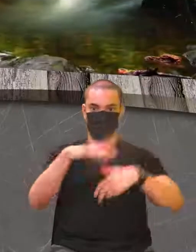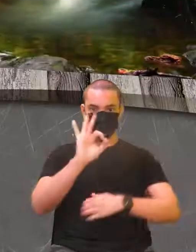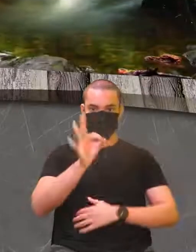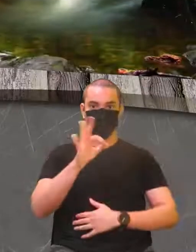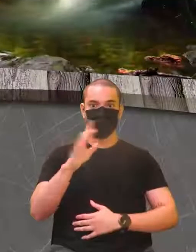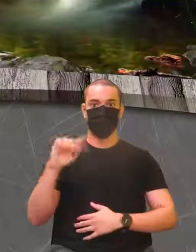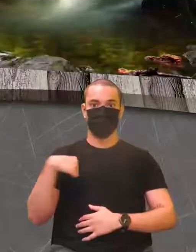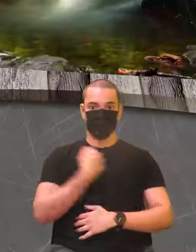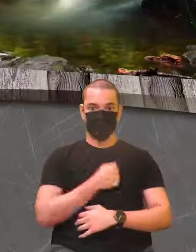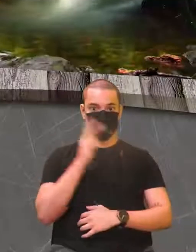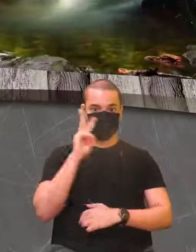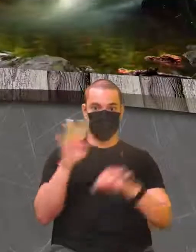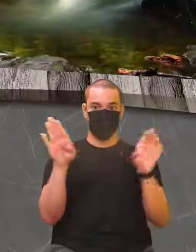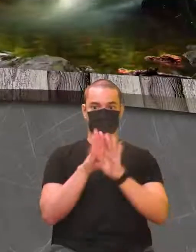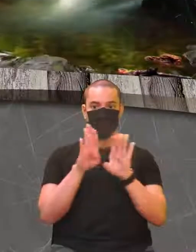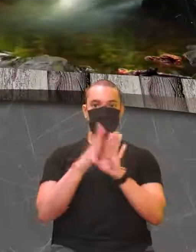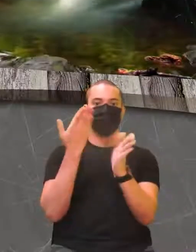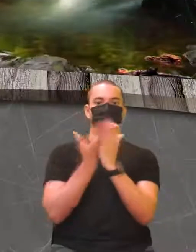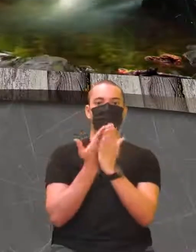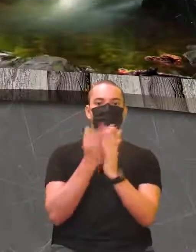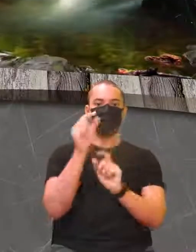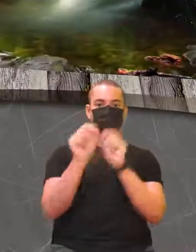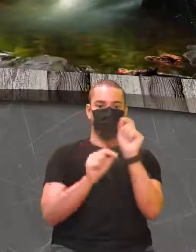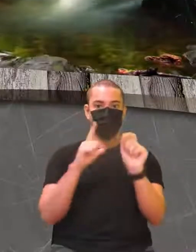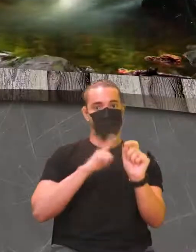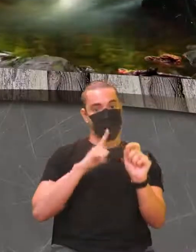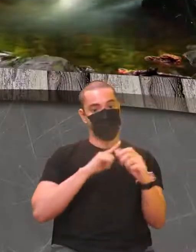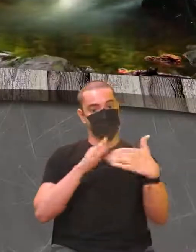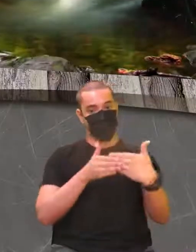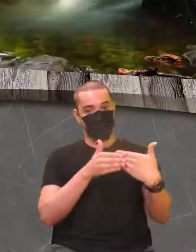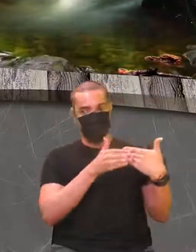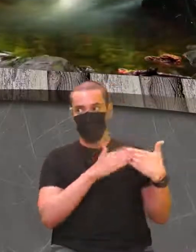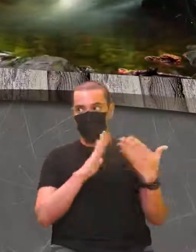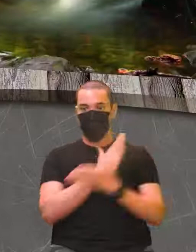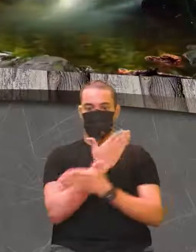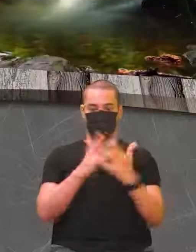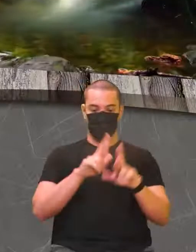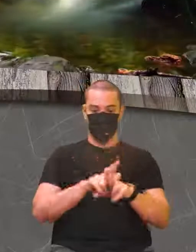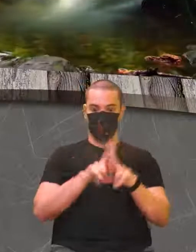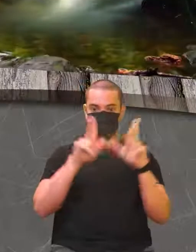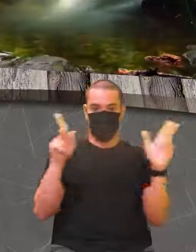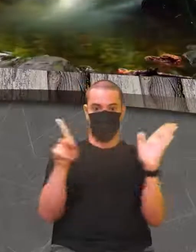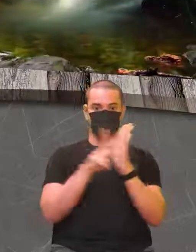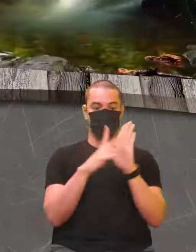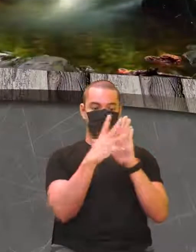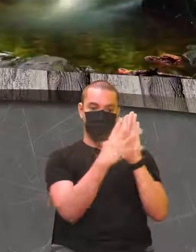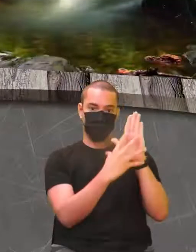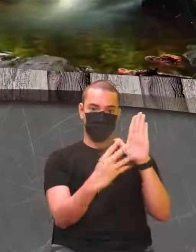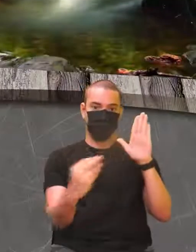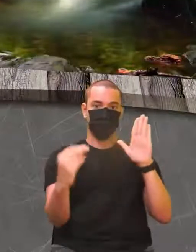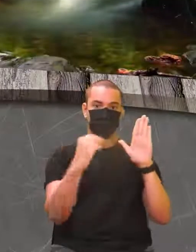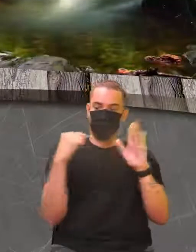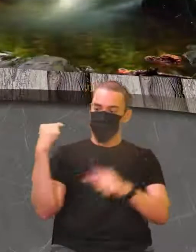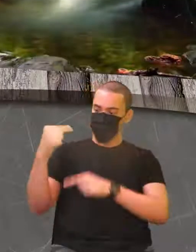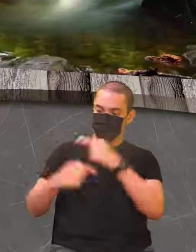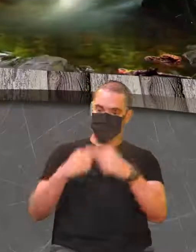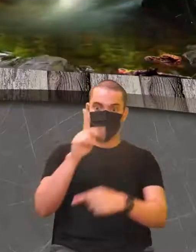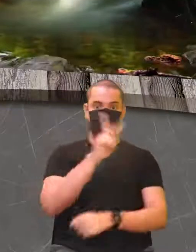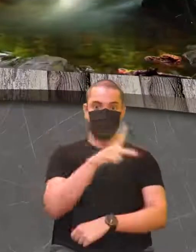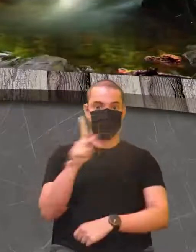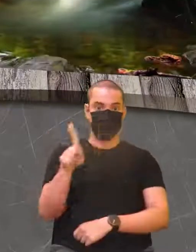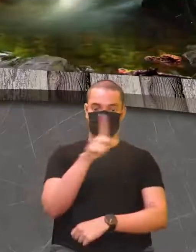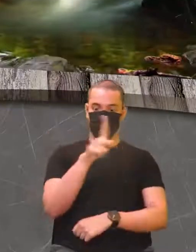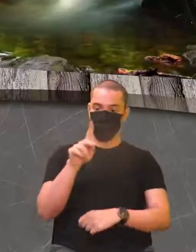gente vai ver também nessa aula que existe uma exceçãozinha em relação a esse padrão de herança, que o professor